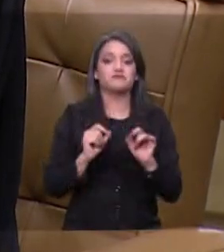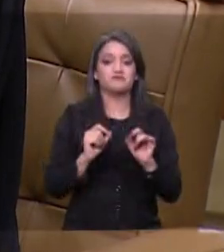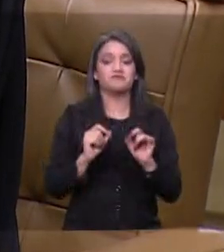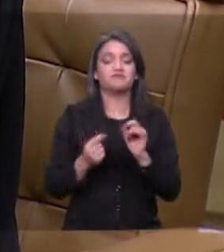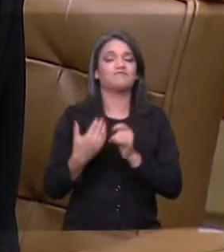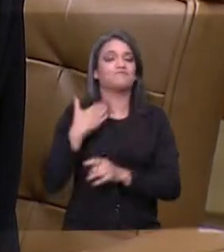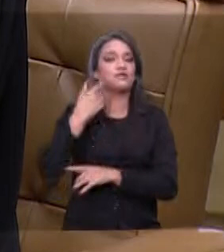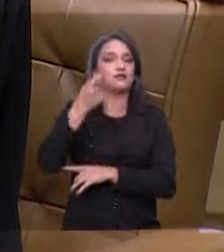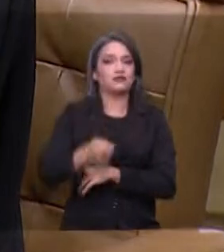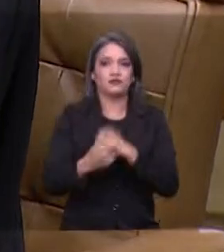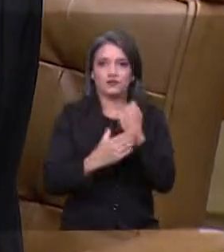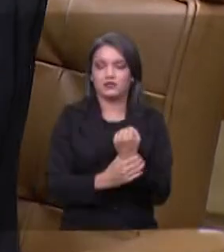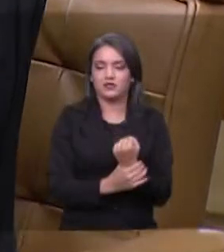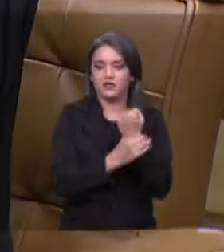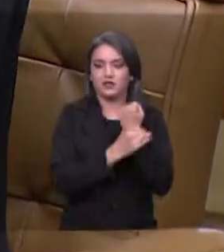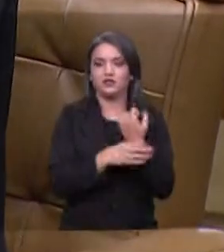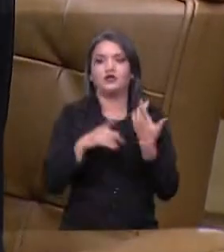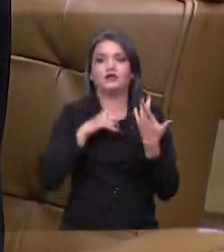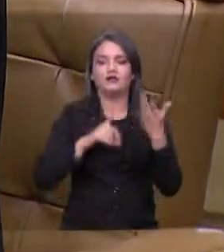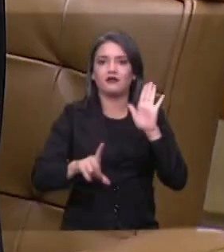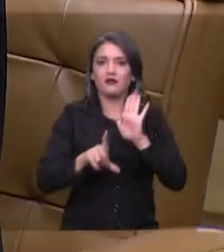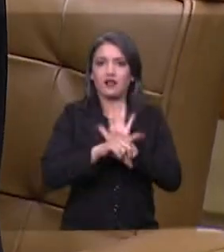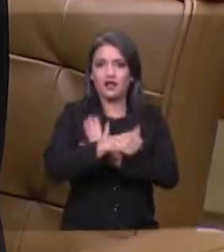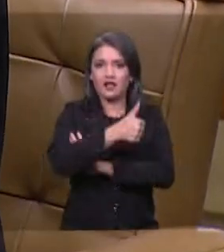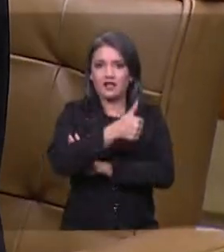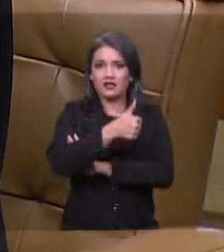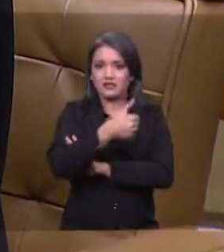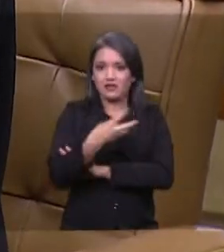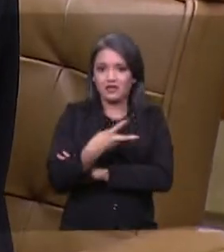dos Juízes das Garantias, previsto na Lei